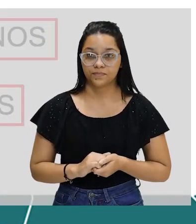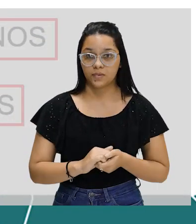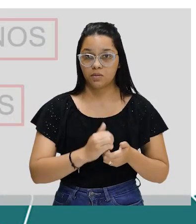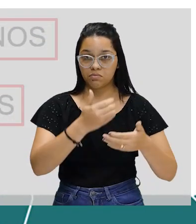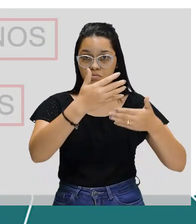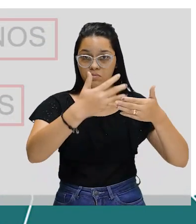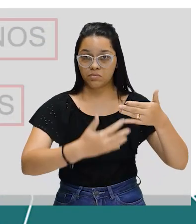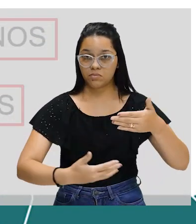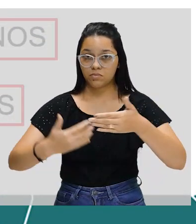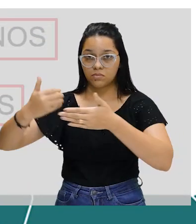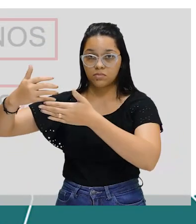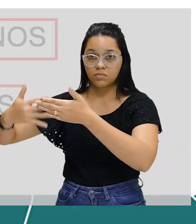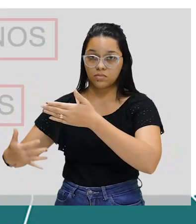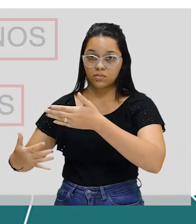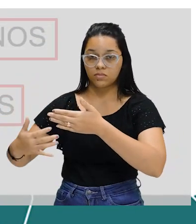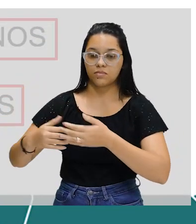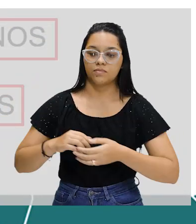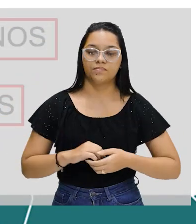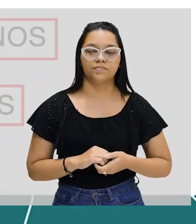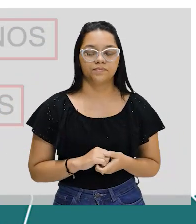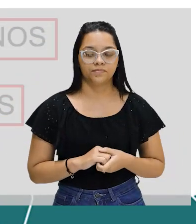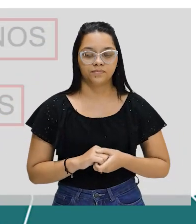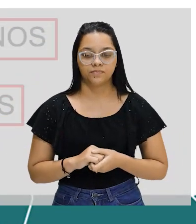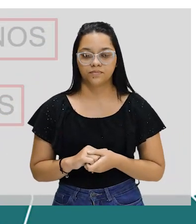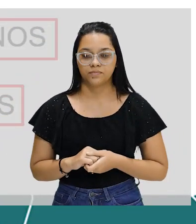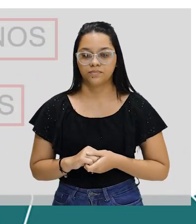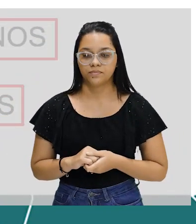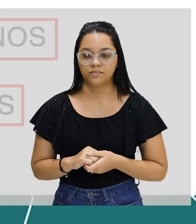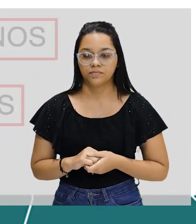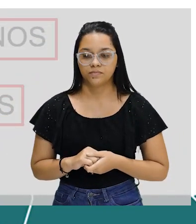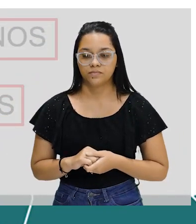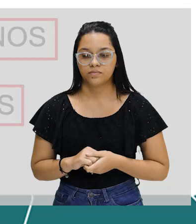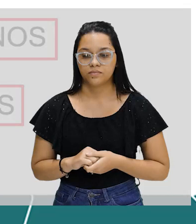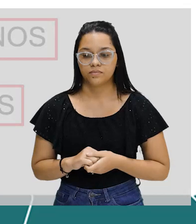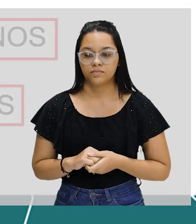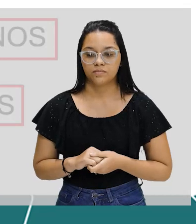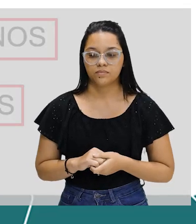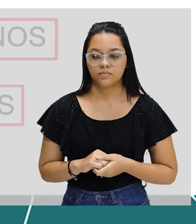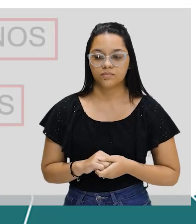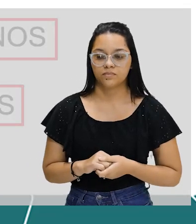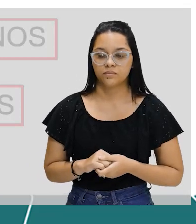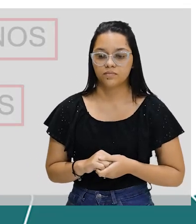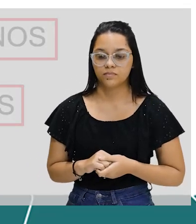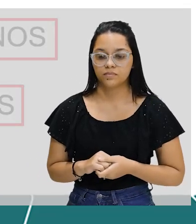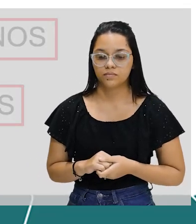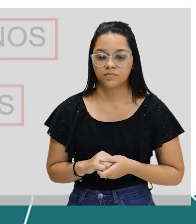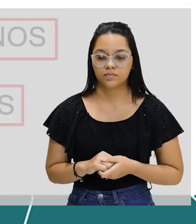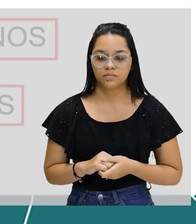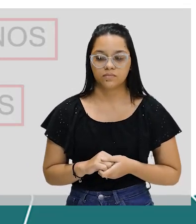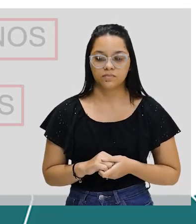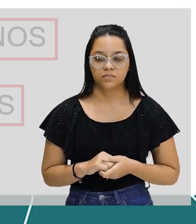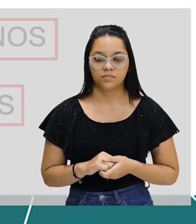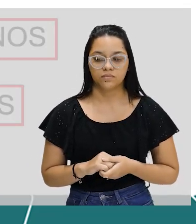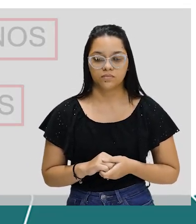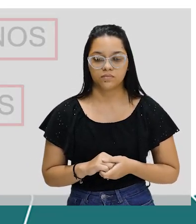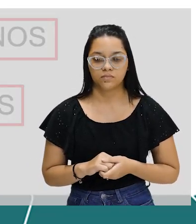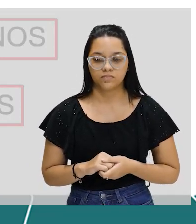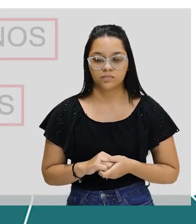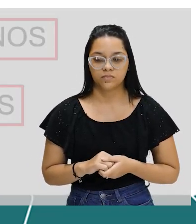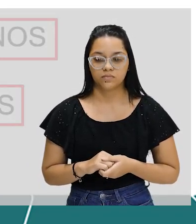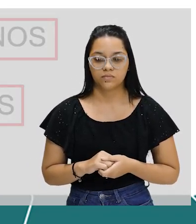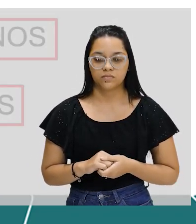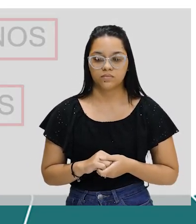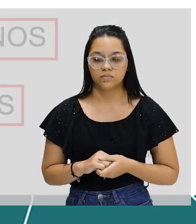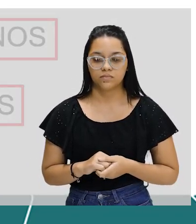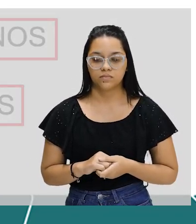os hidrocarbonetos alifáticos, ou seja, de cadeia aberta, e os hidrocarbonetos cíclicos,